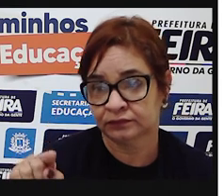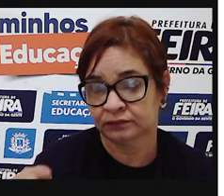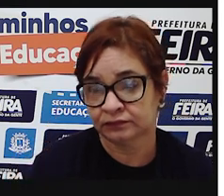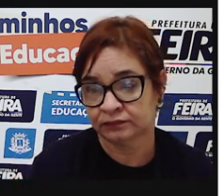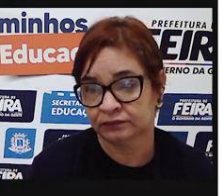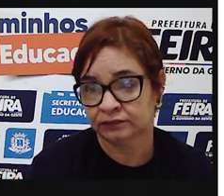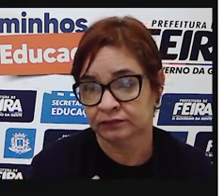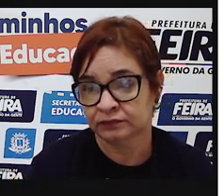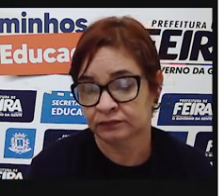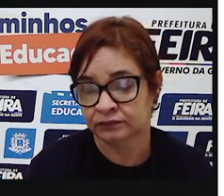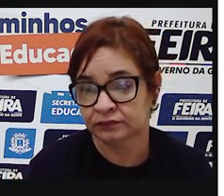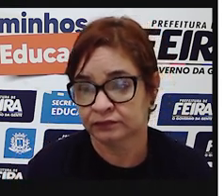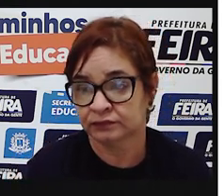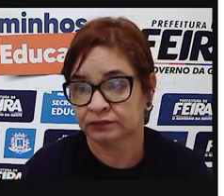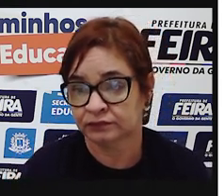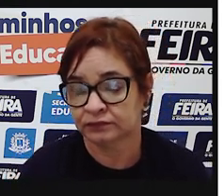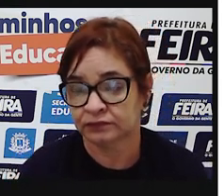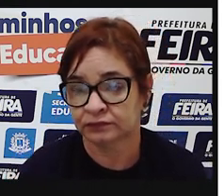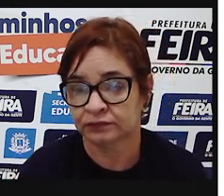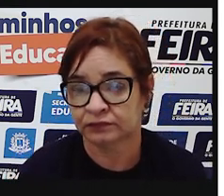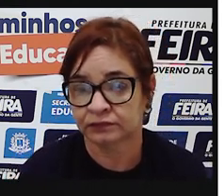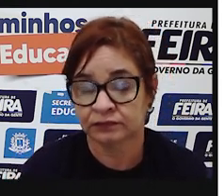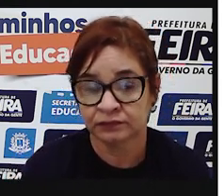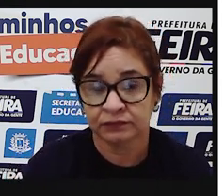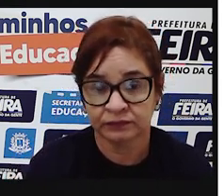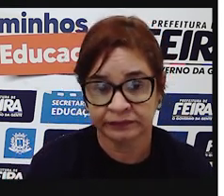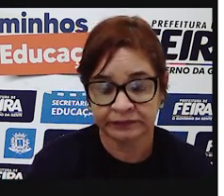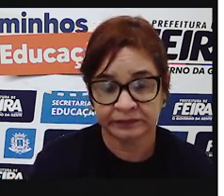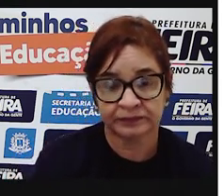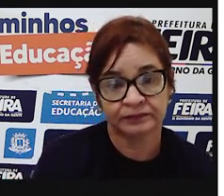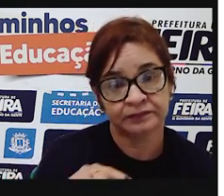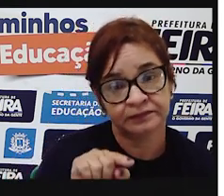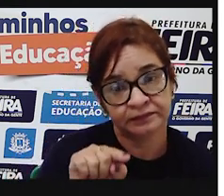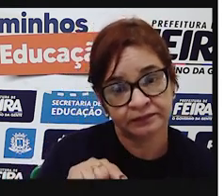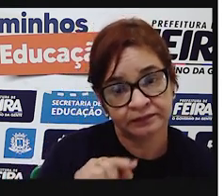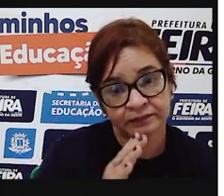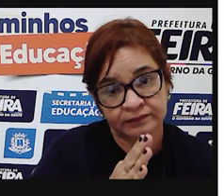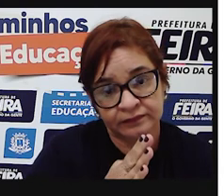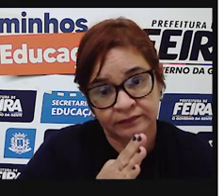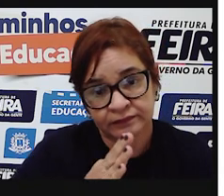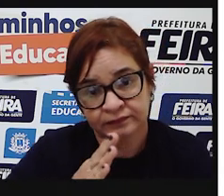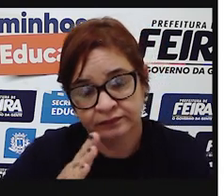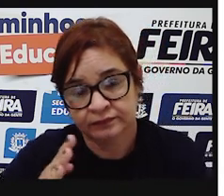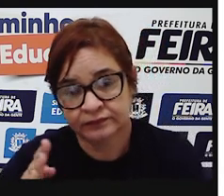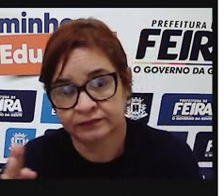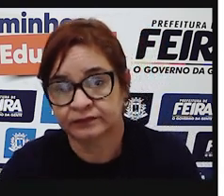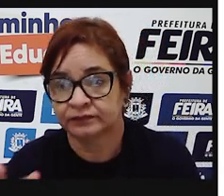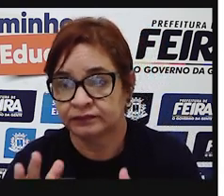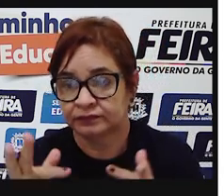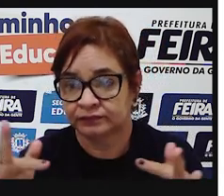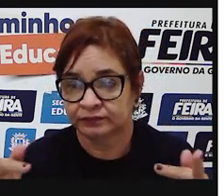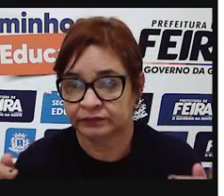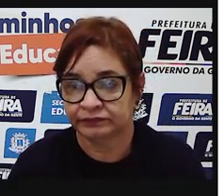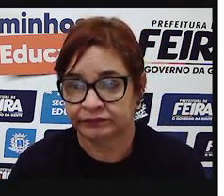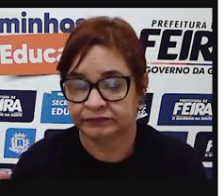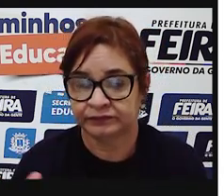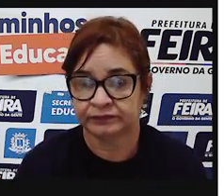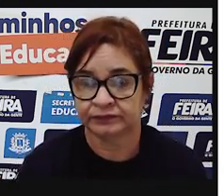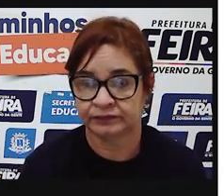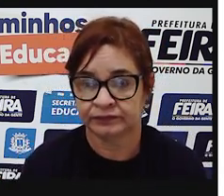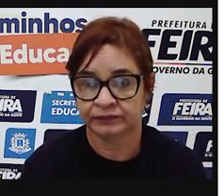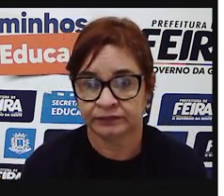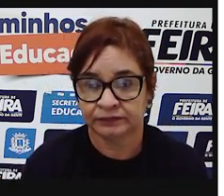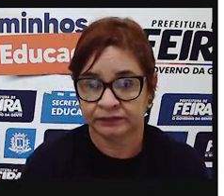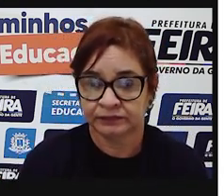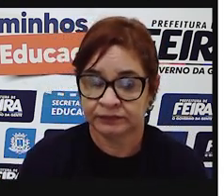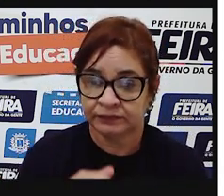de uma certa forma, ele funciona como se fosse um ponto de segmento. Ok? Olha